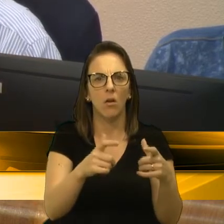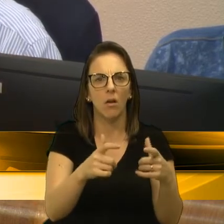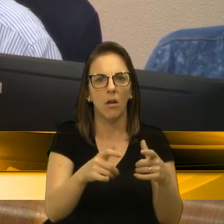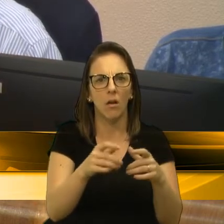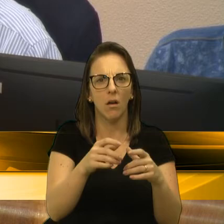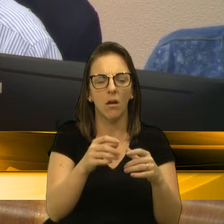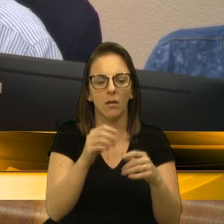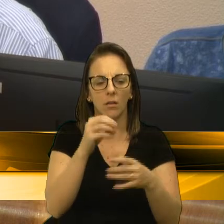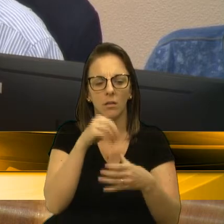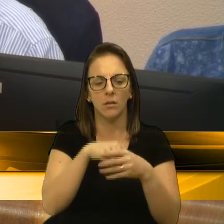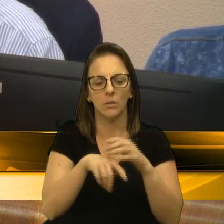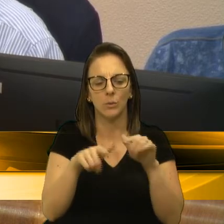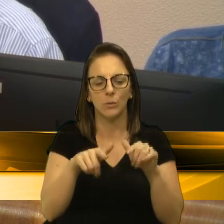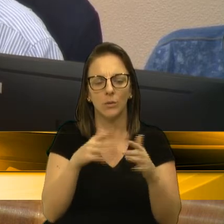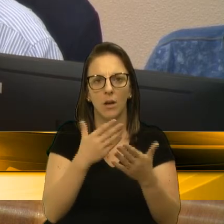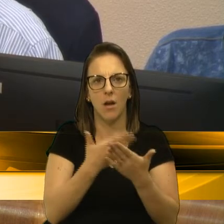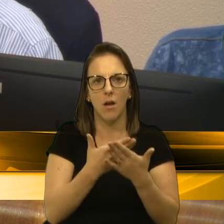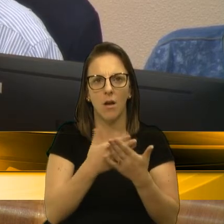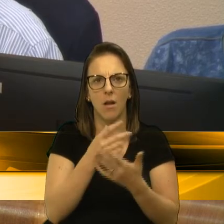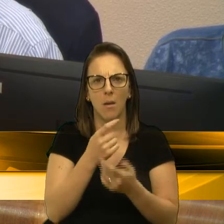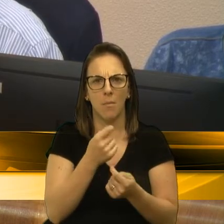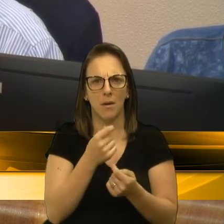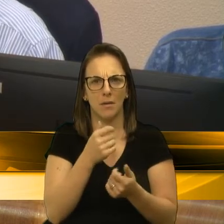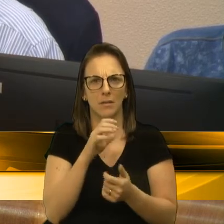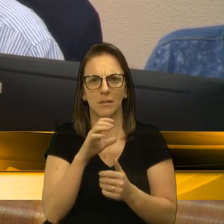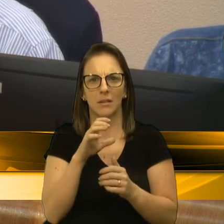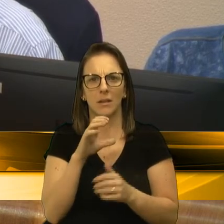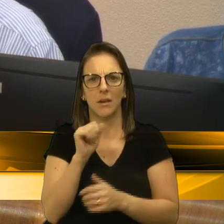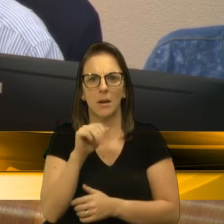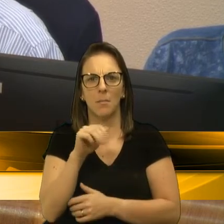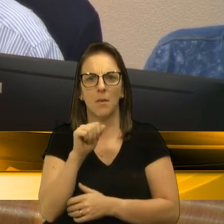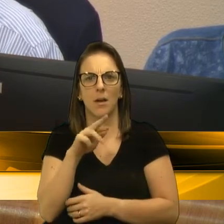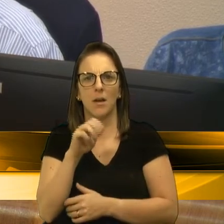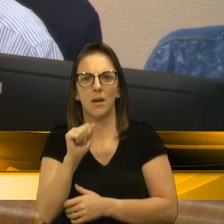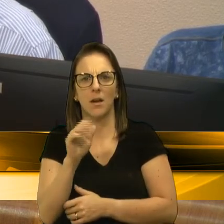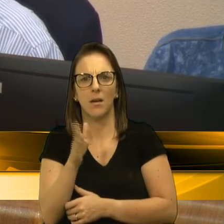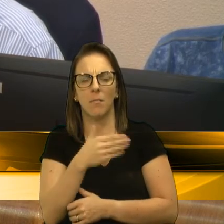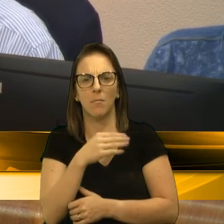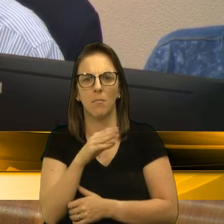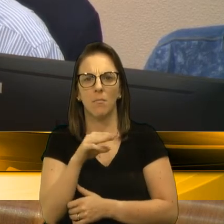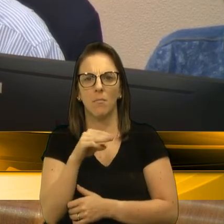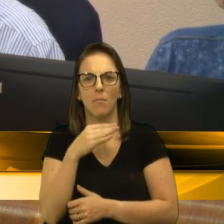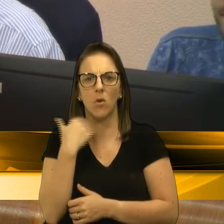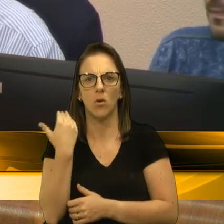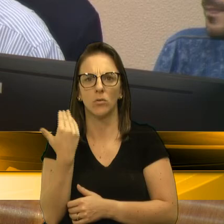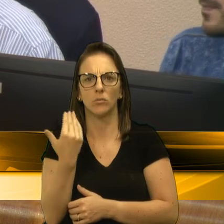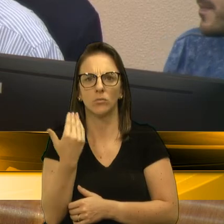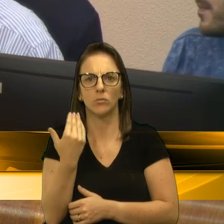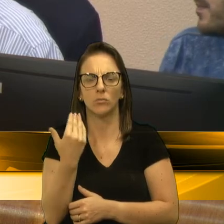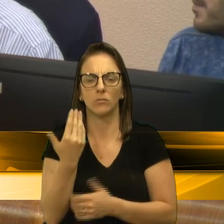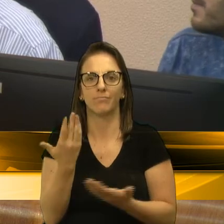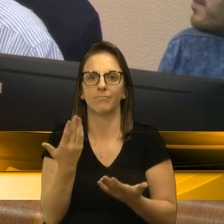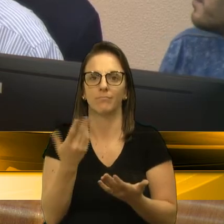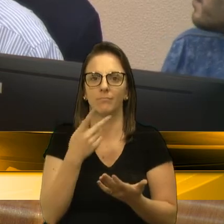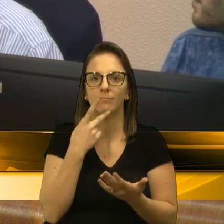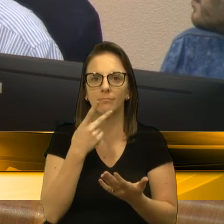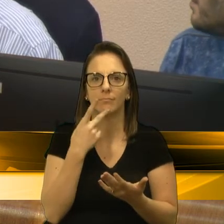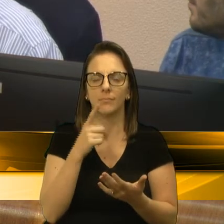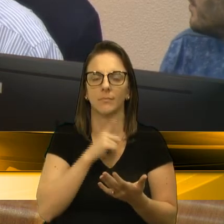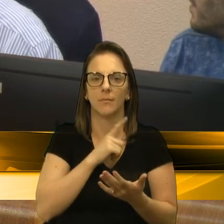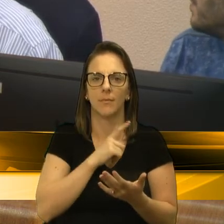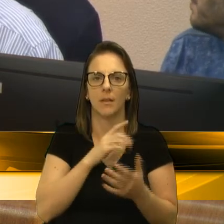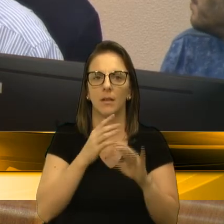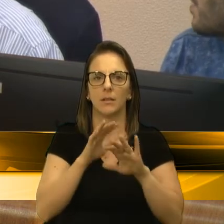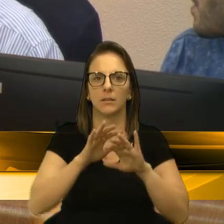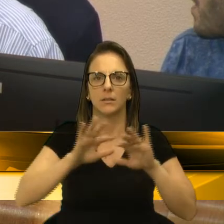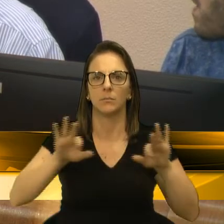aspas. Logo se verifica convênia, mas que a alegação posta na defesa prévia, que são distintos e diversos fatos